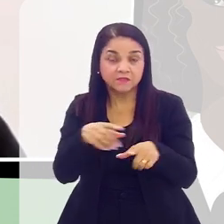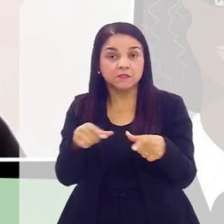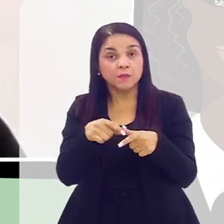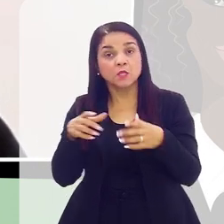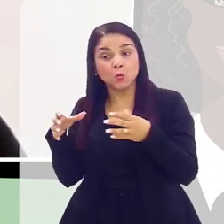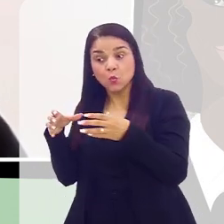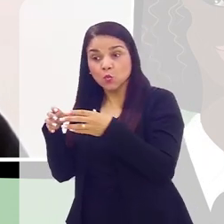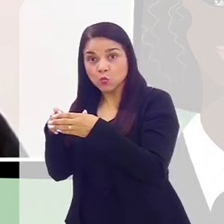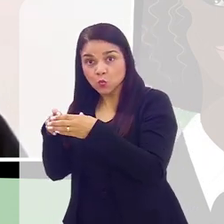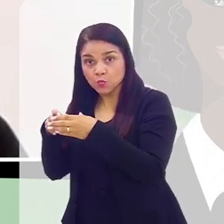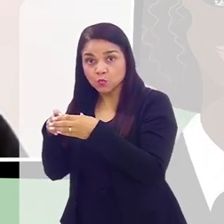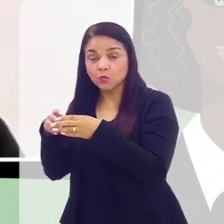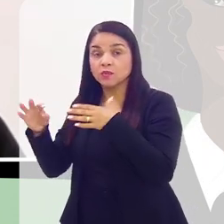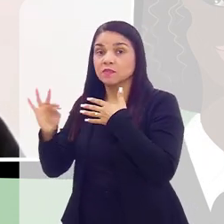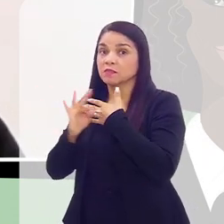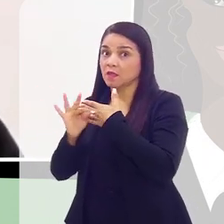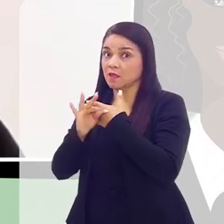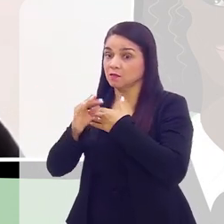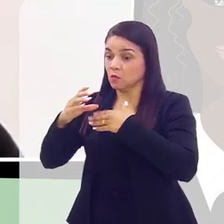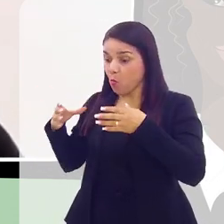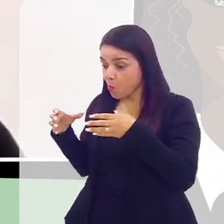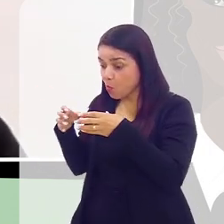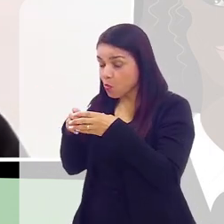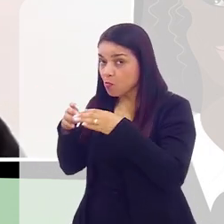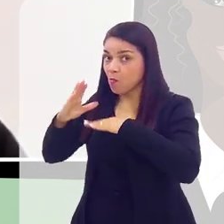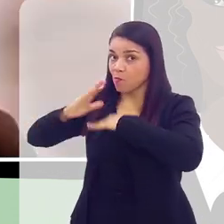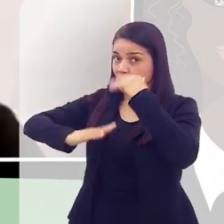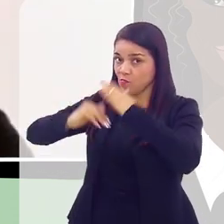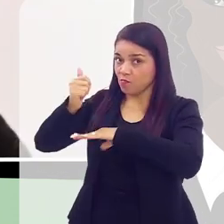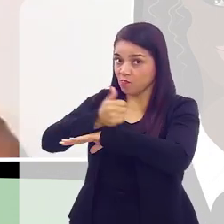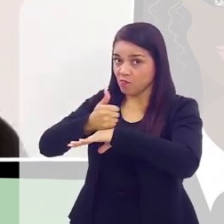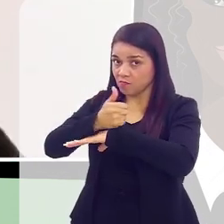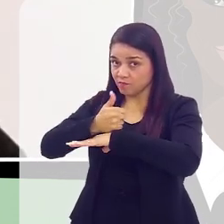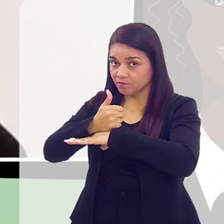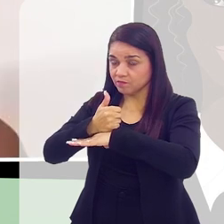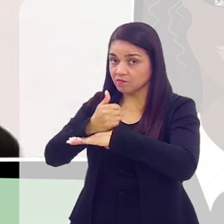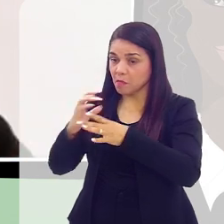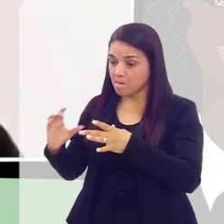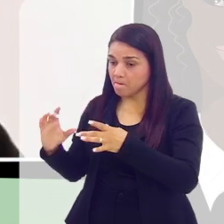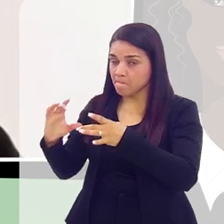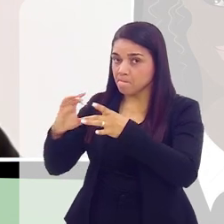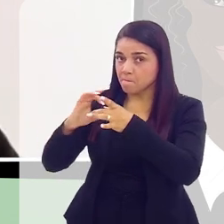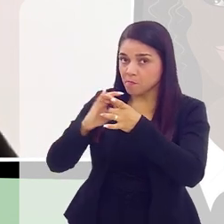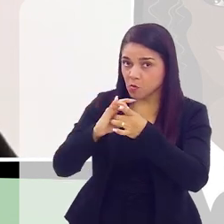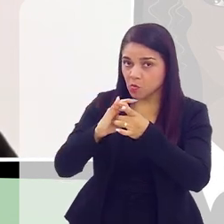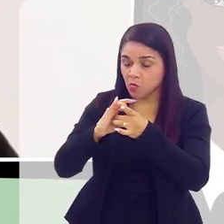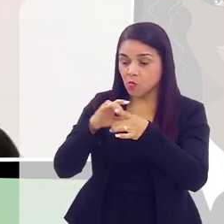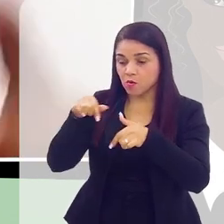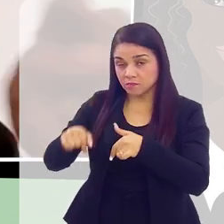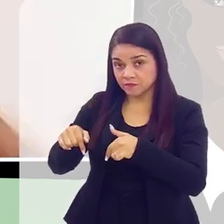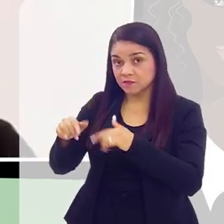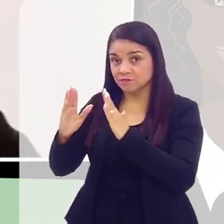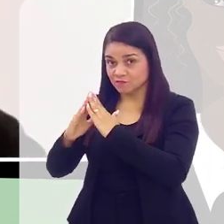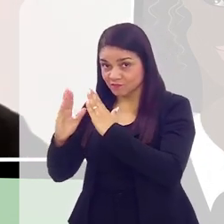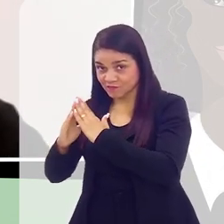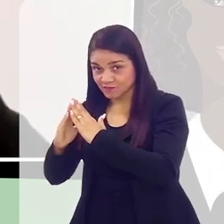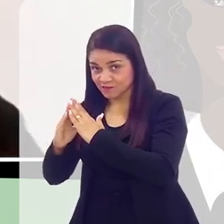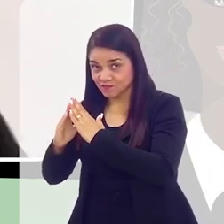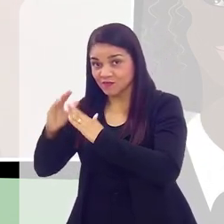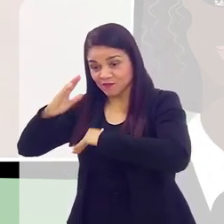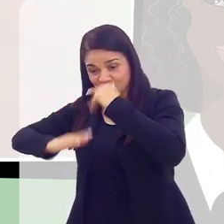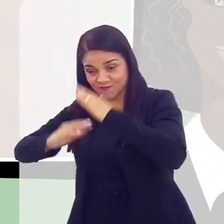coordenação técnica, que é um grupo de profissionais que fazem essa ponte entre agente